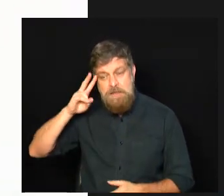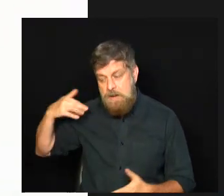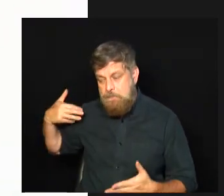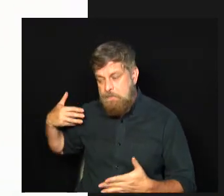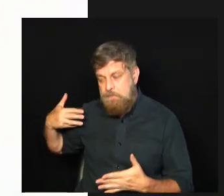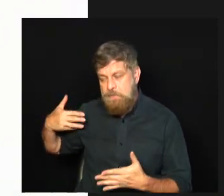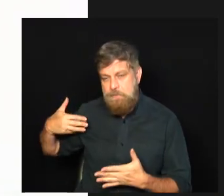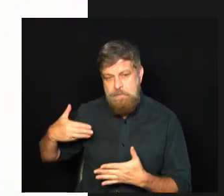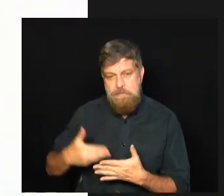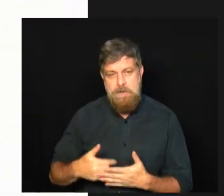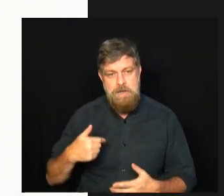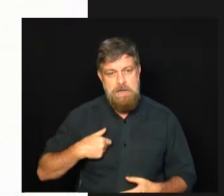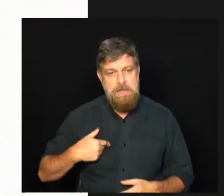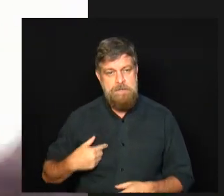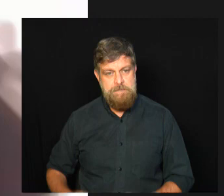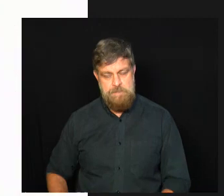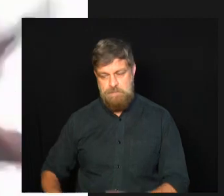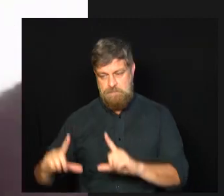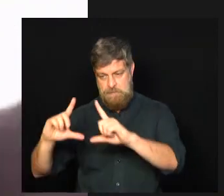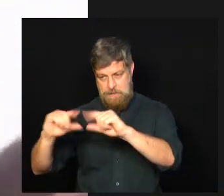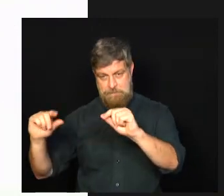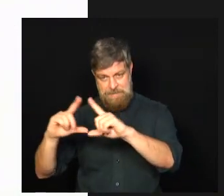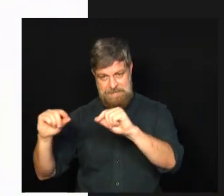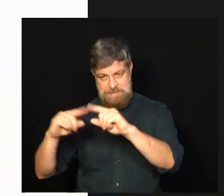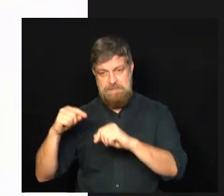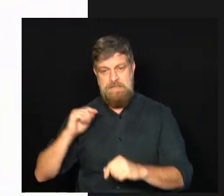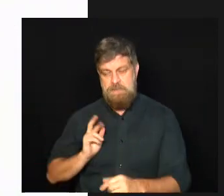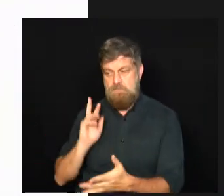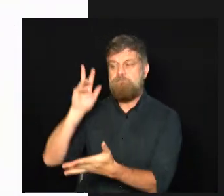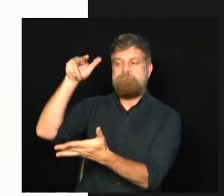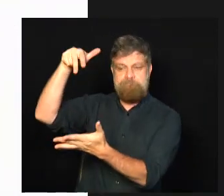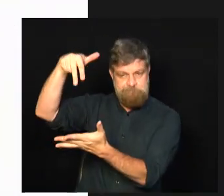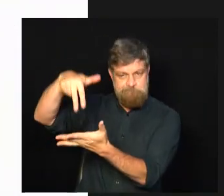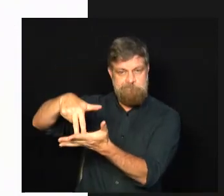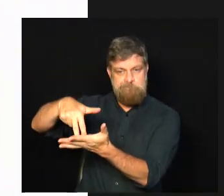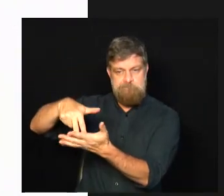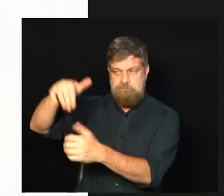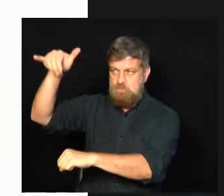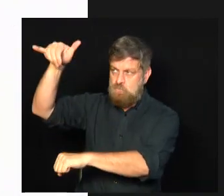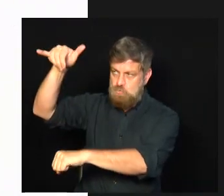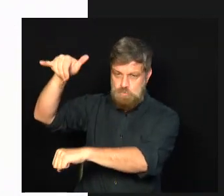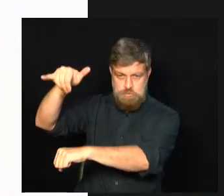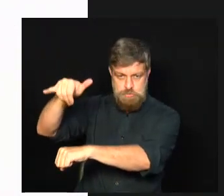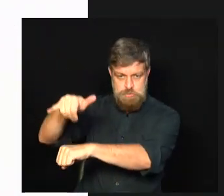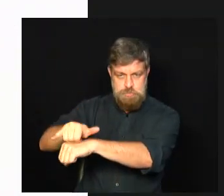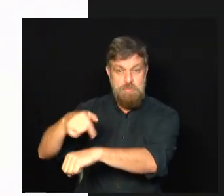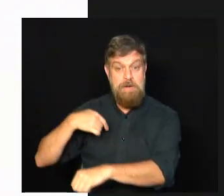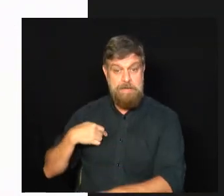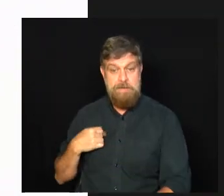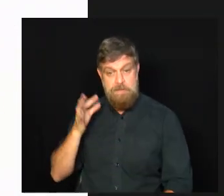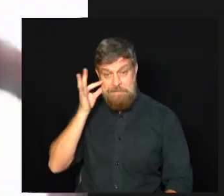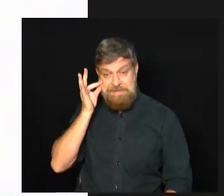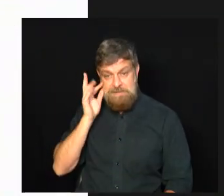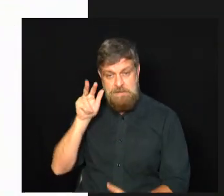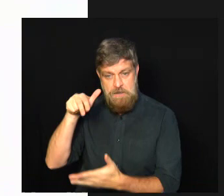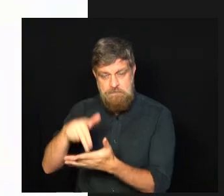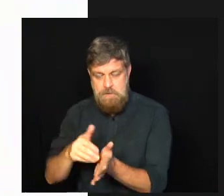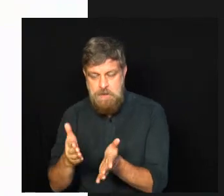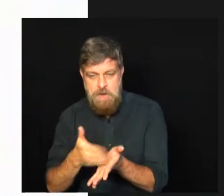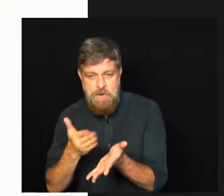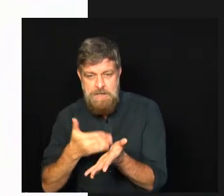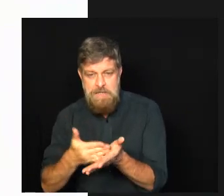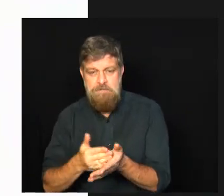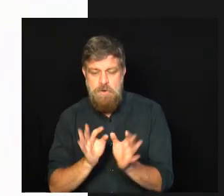Eu fui a Brasília, porque eu sou também um pouco insistente, eu peguei o livro, eu peguei o